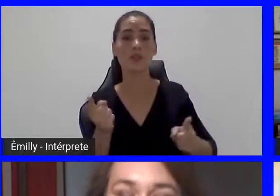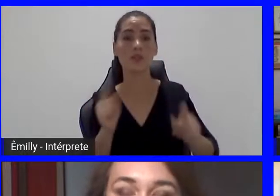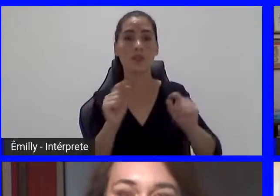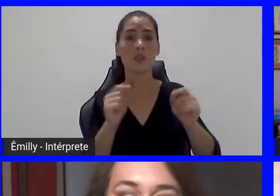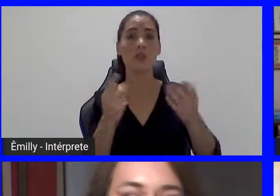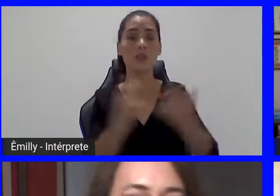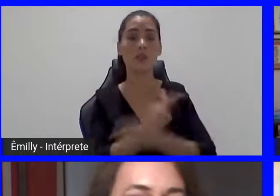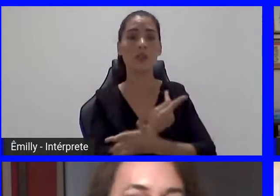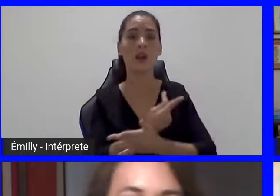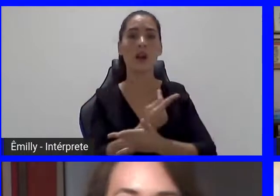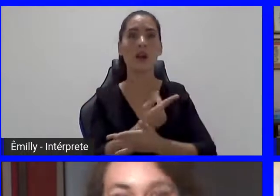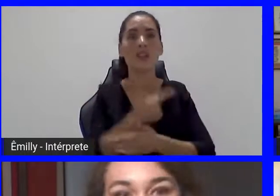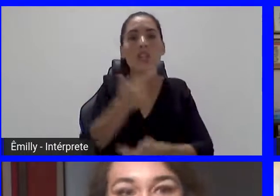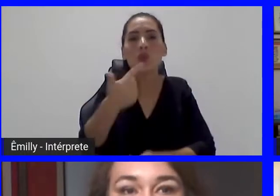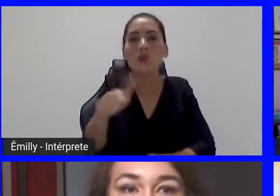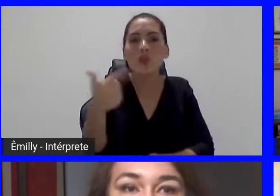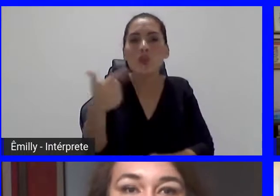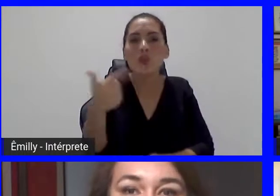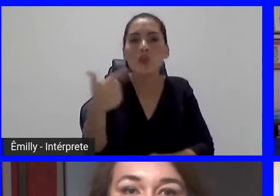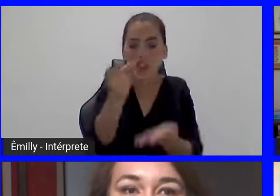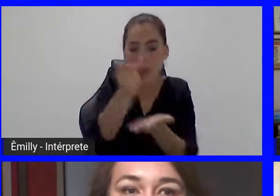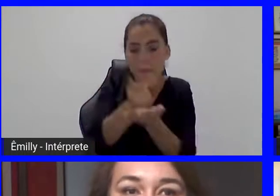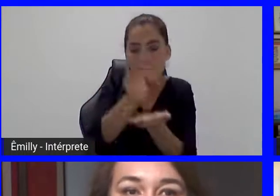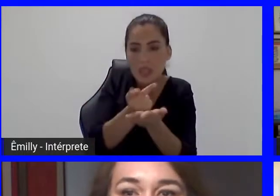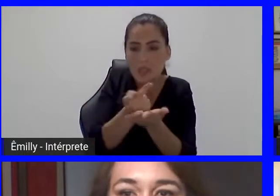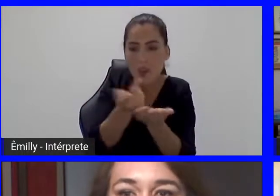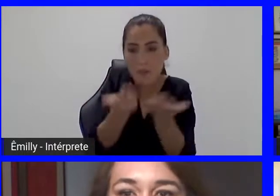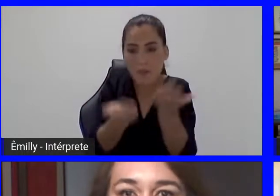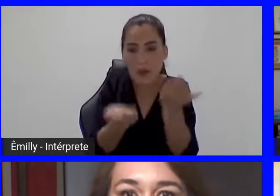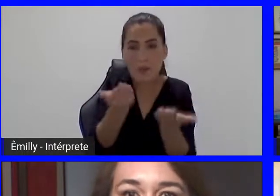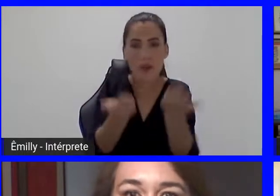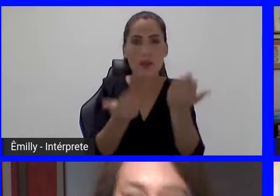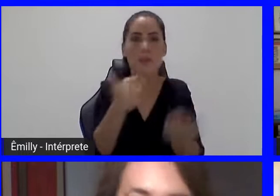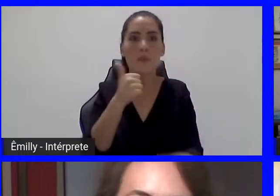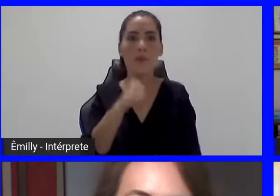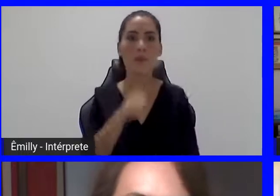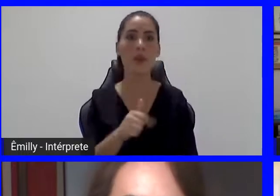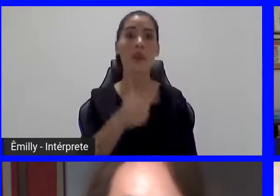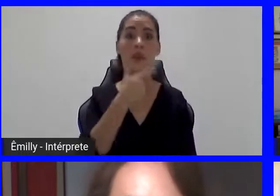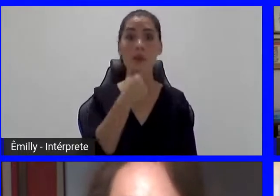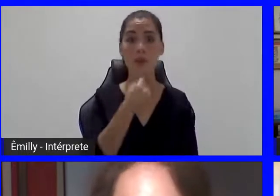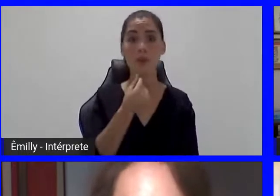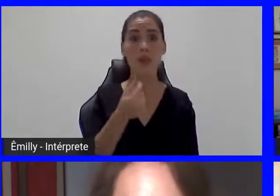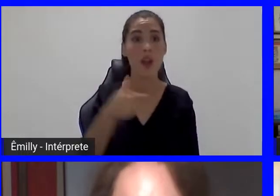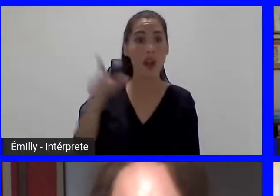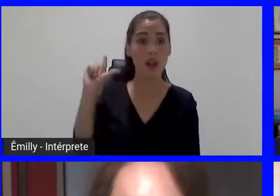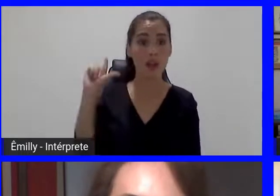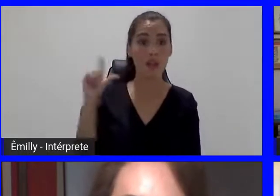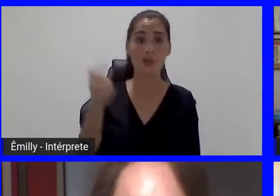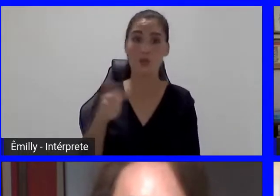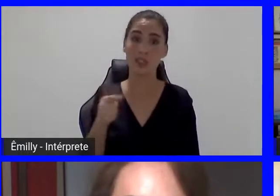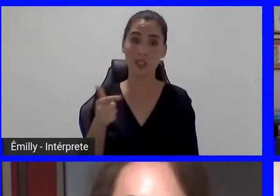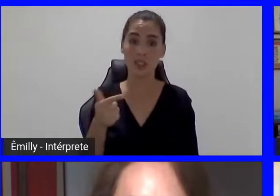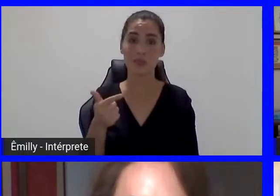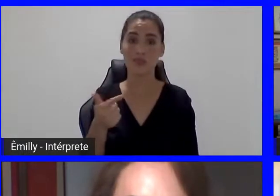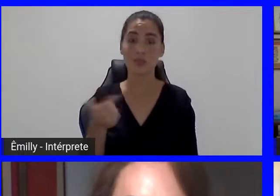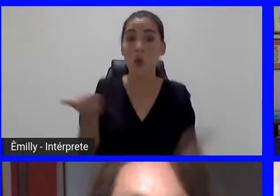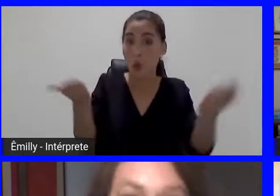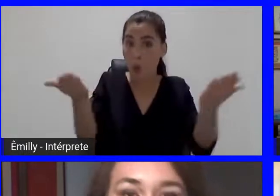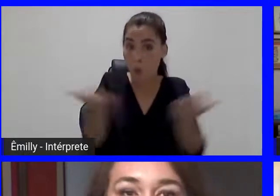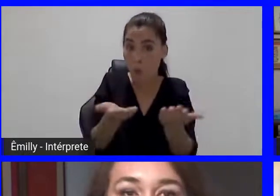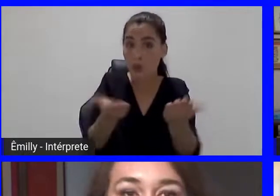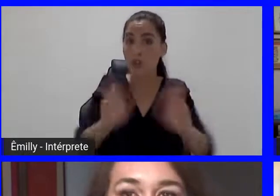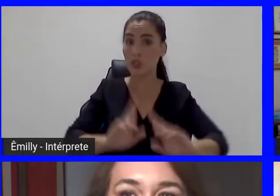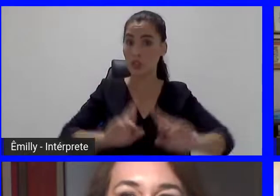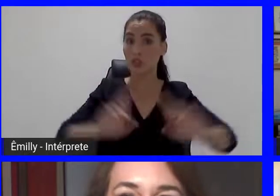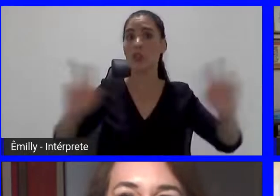equidade dos homens nas campanhas eleitorais. Hoje isso está resolvido. Numa única eleição em que isso aconteceu, que foi há 2 anos